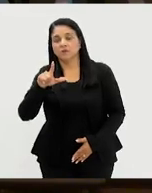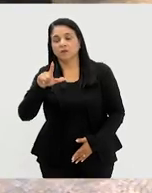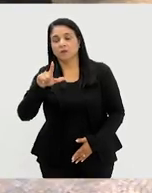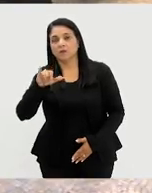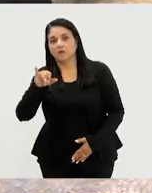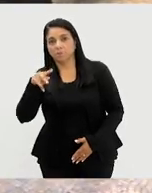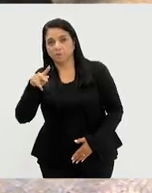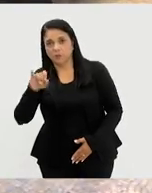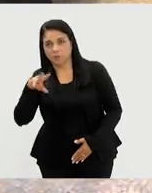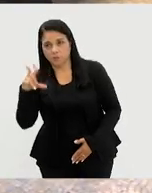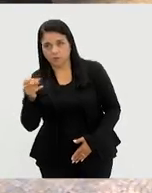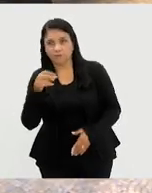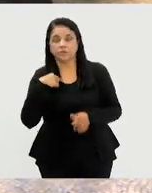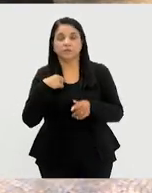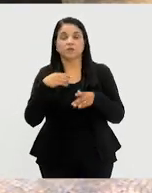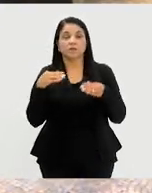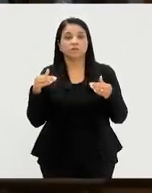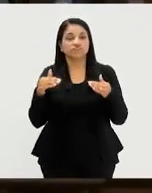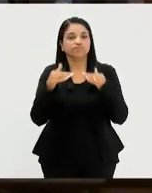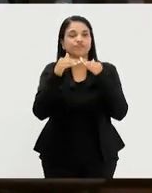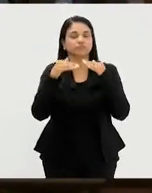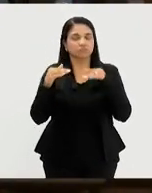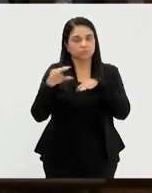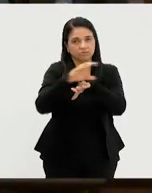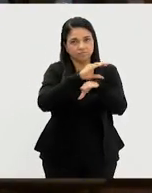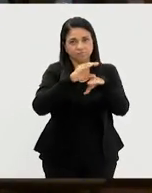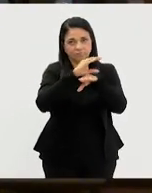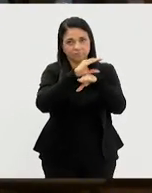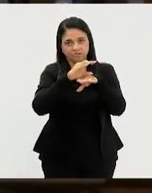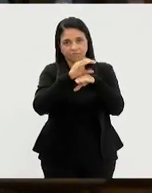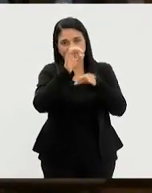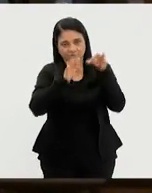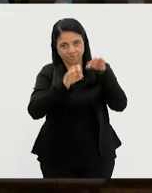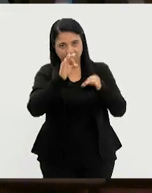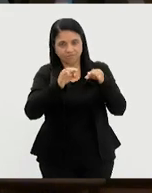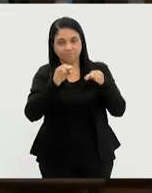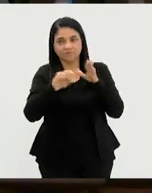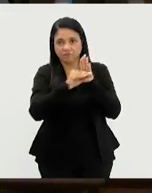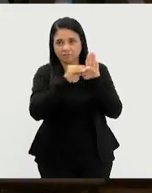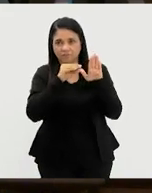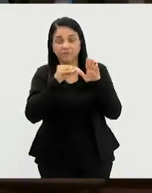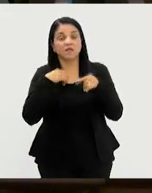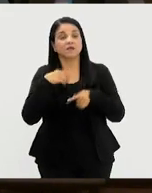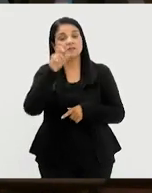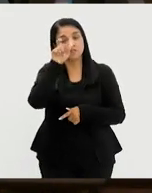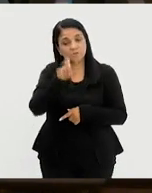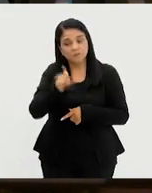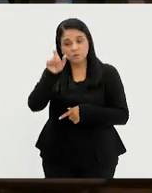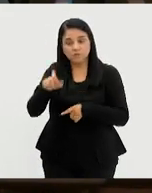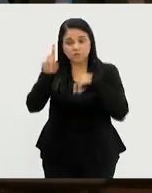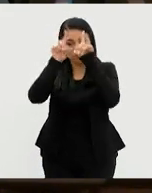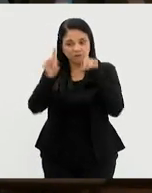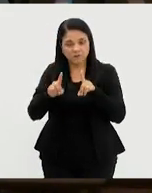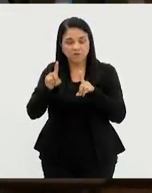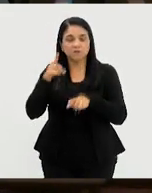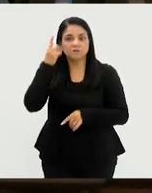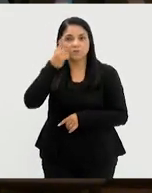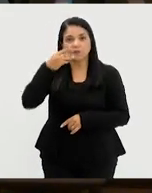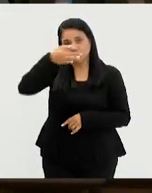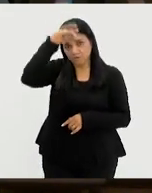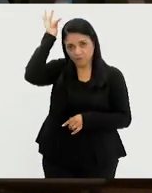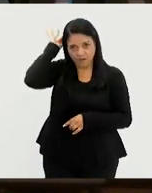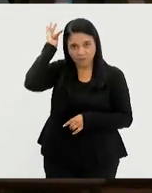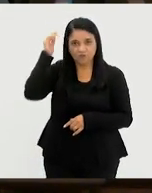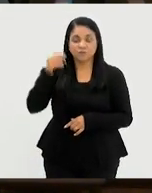pela juridicidade com emenda da pessoa com deficiência Deputado Fred Pacheco Deputado